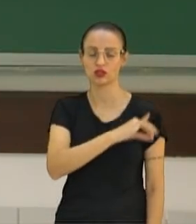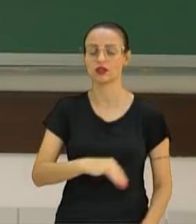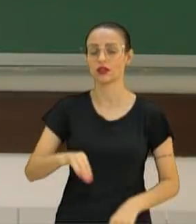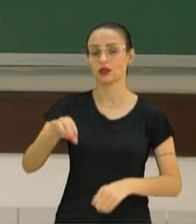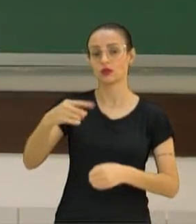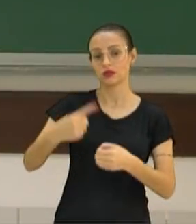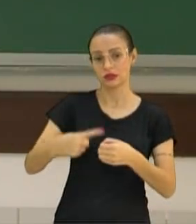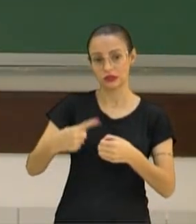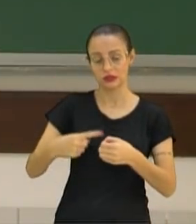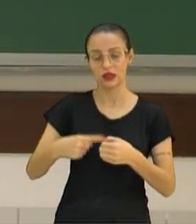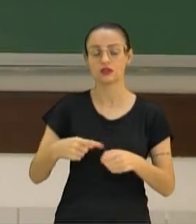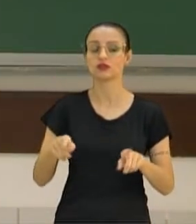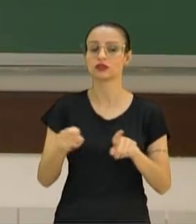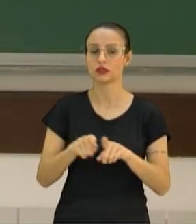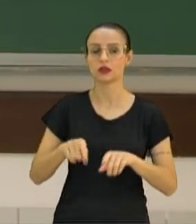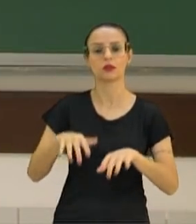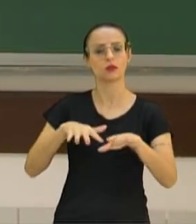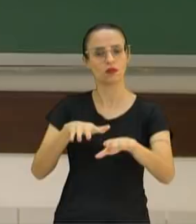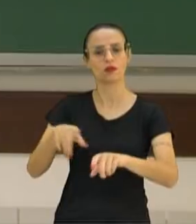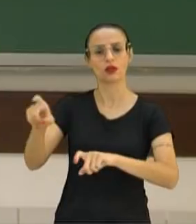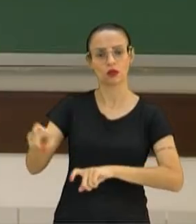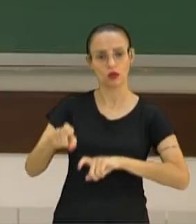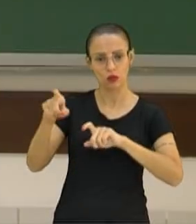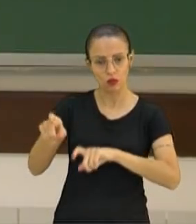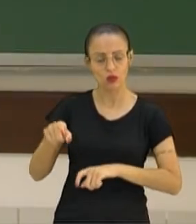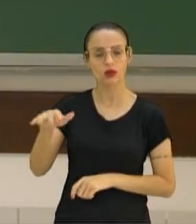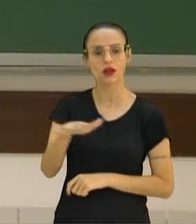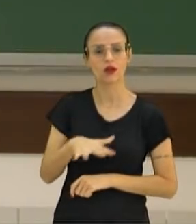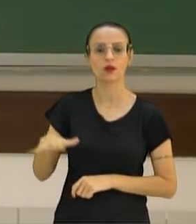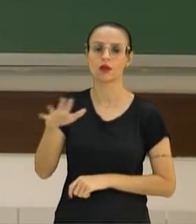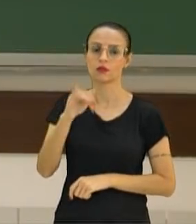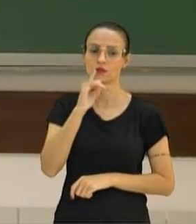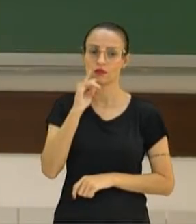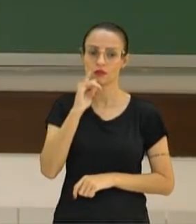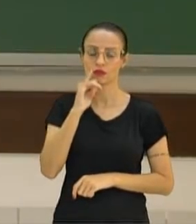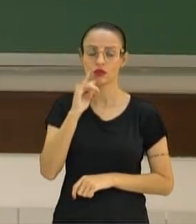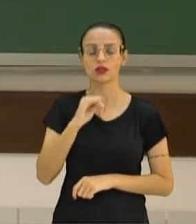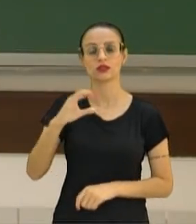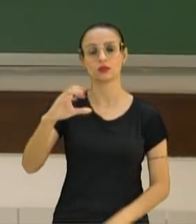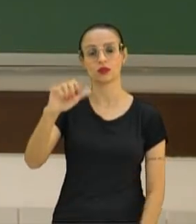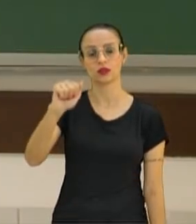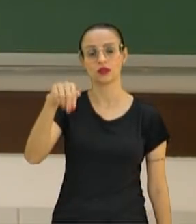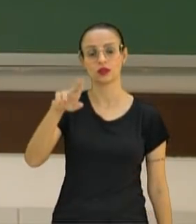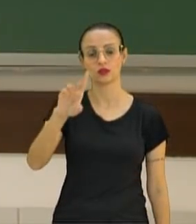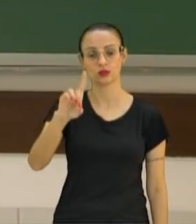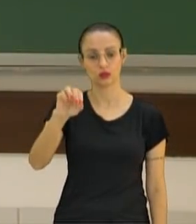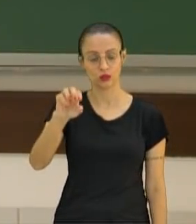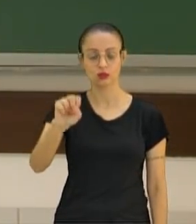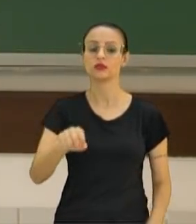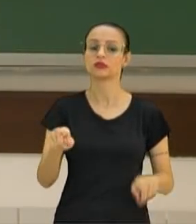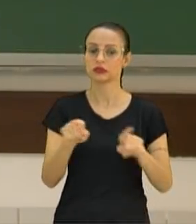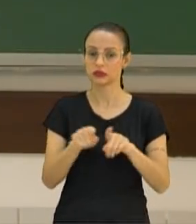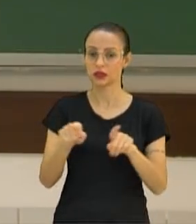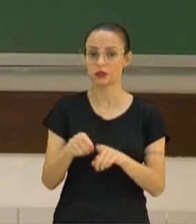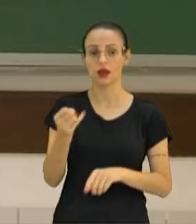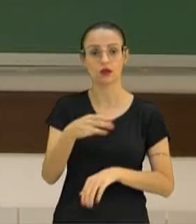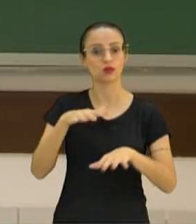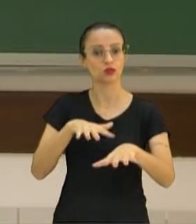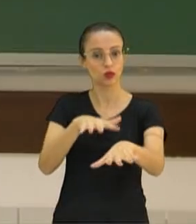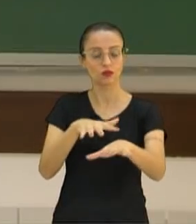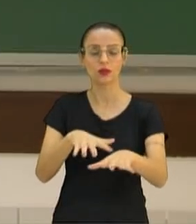urbana. Movimentos rurais, né, aqueles que acontecem em zona rural, como é o caso de Canudos, e alguns movimentos têm a característica